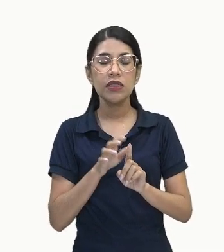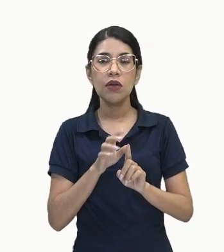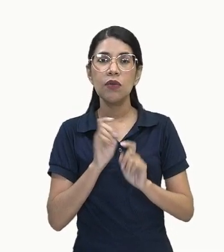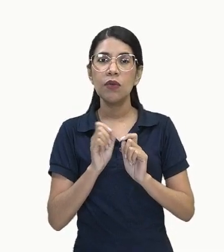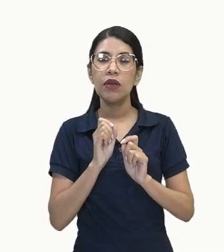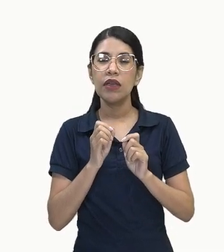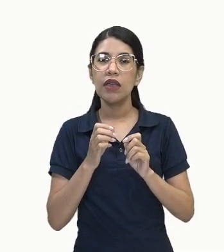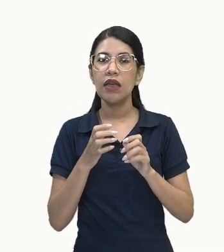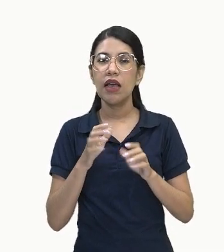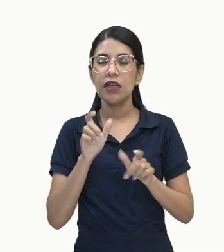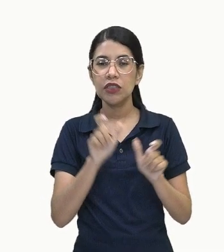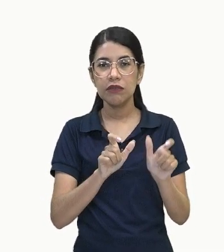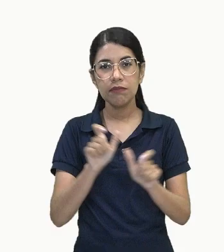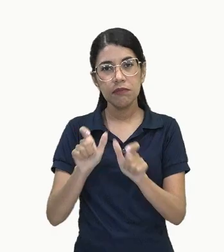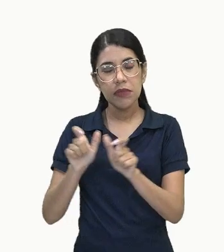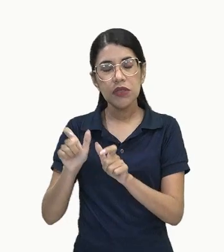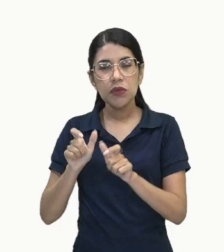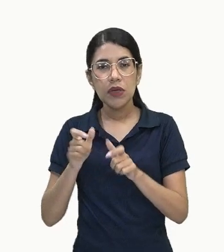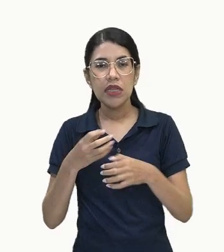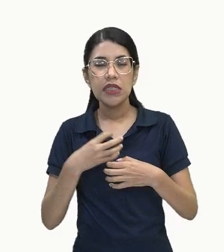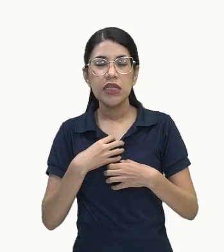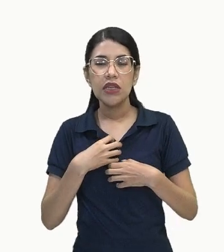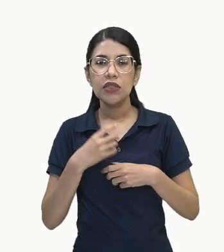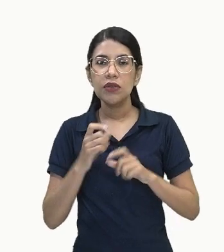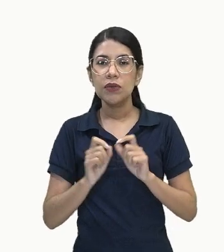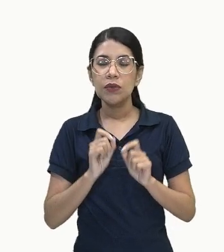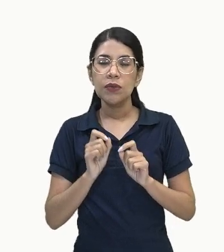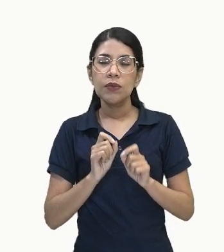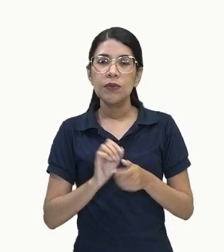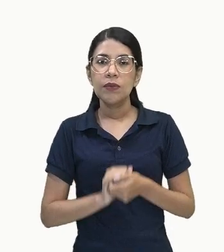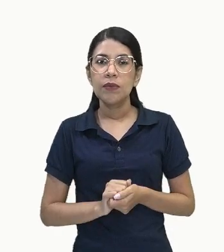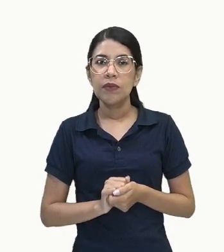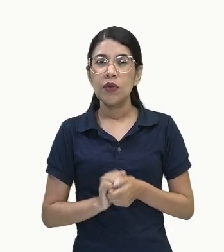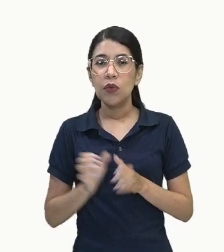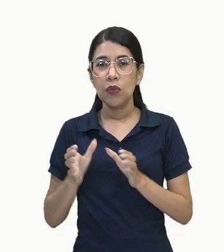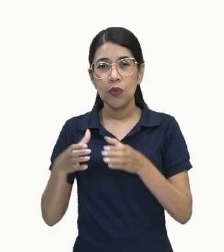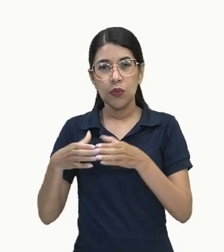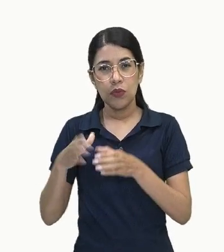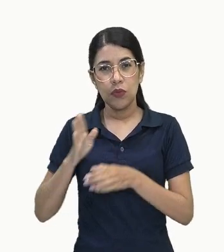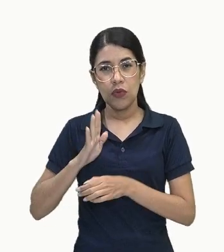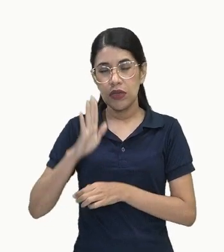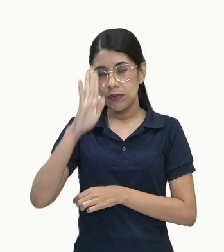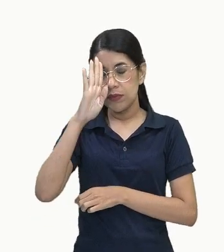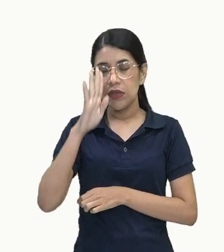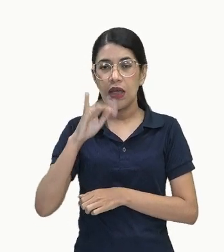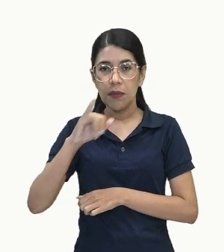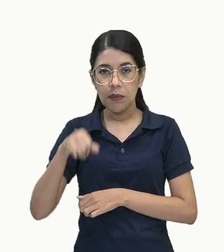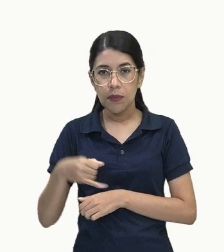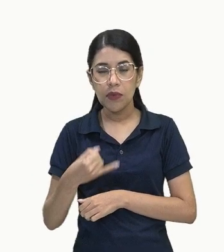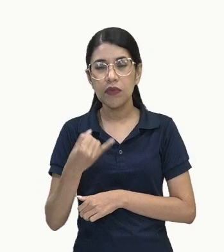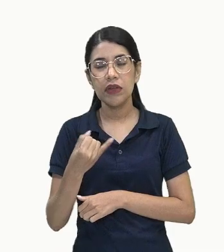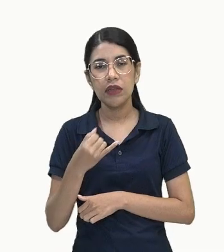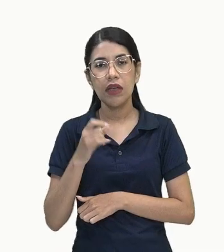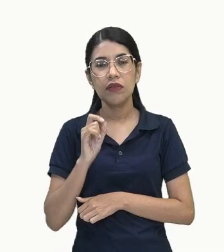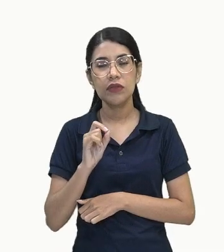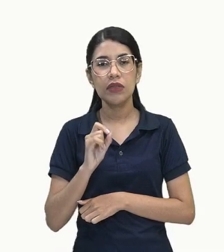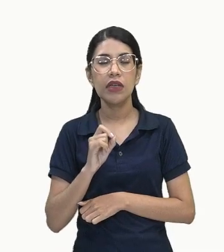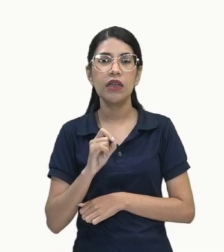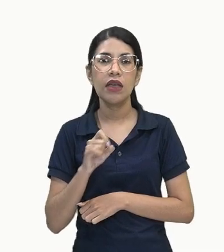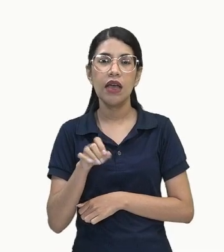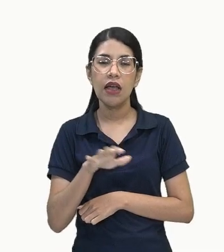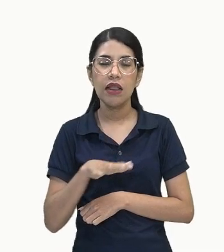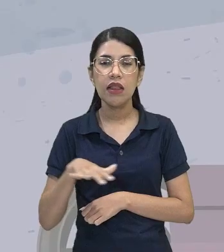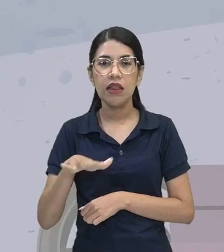euforia em que as pessoas estavam ali, pelo menos a burguesia, estava usufruindo de um certo ar